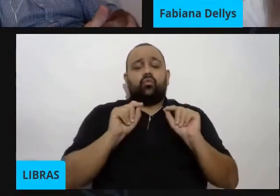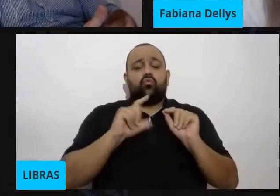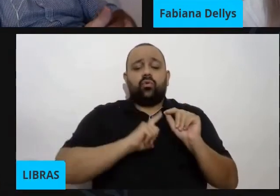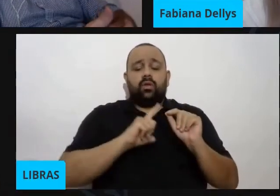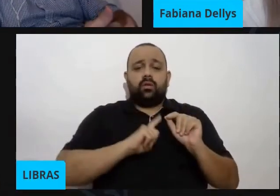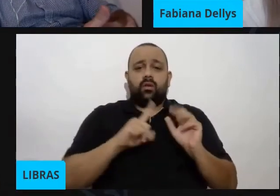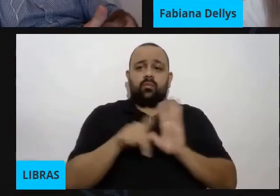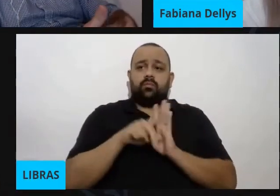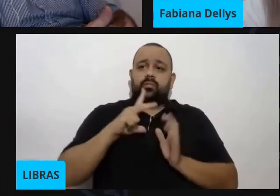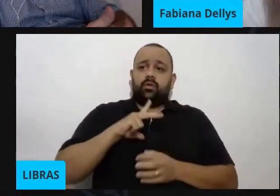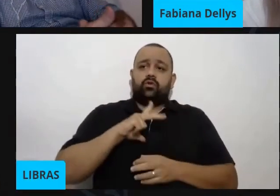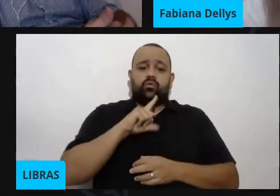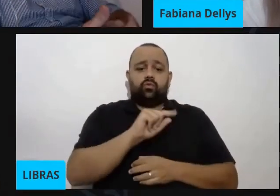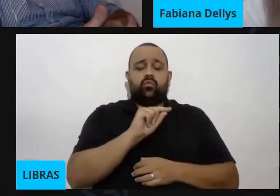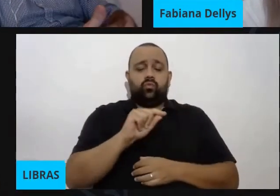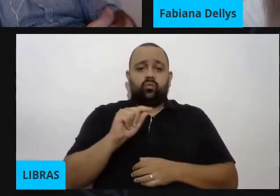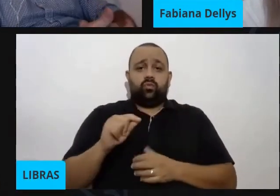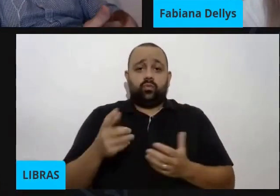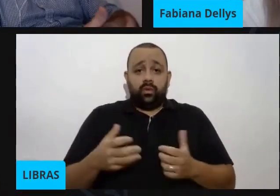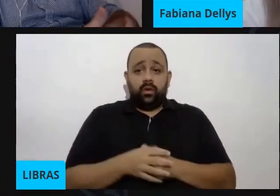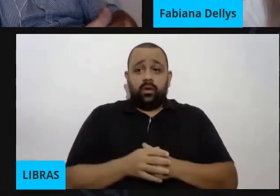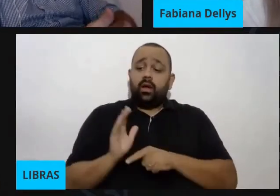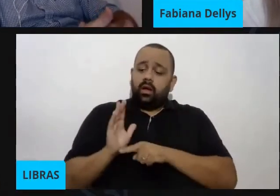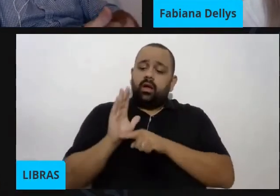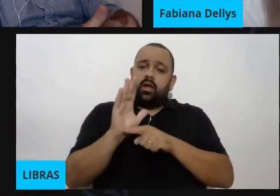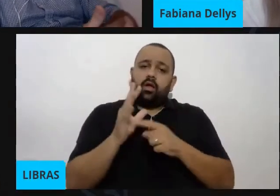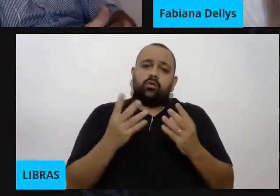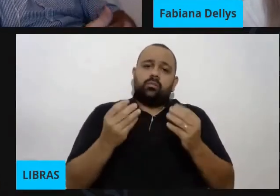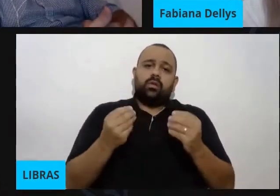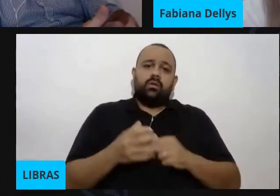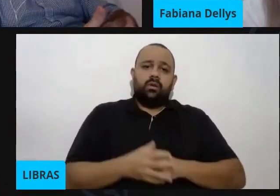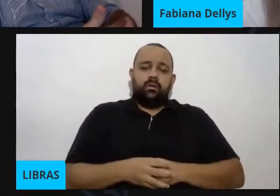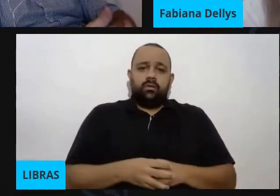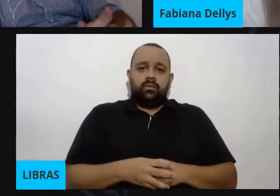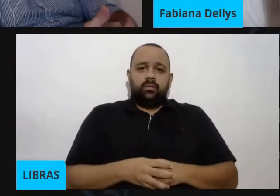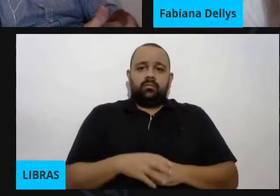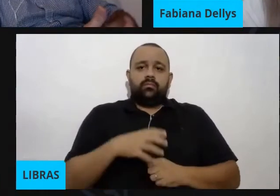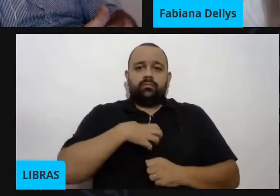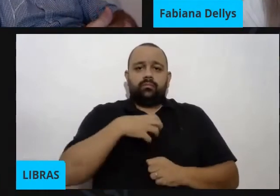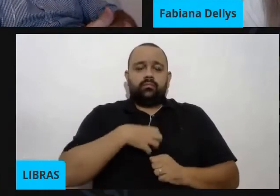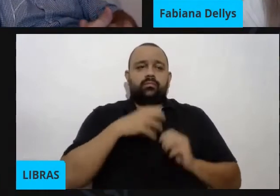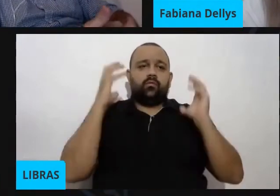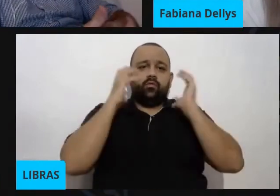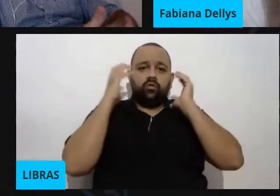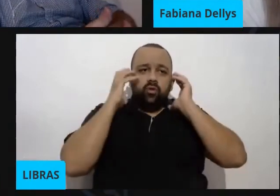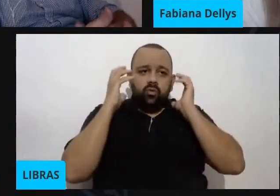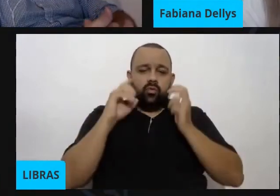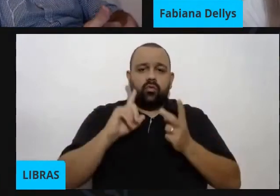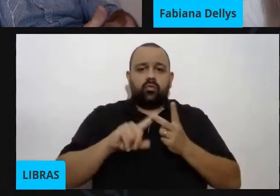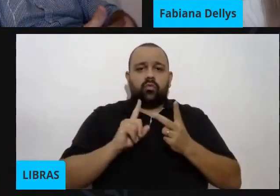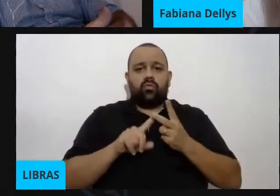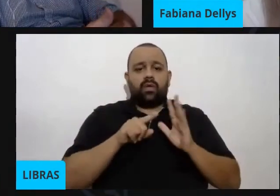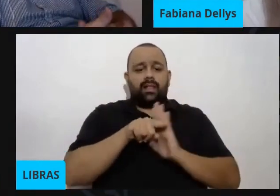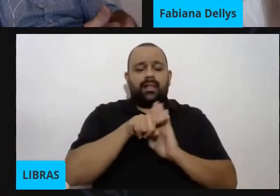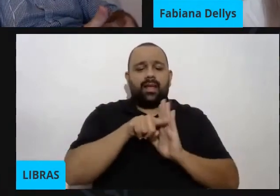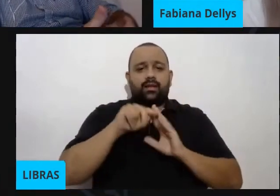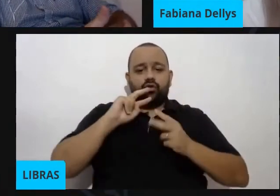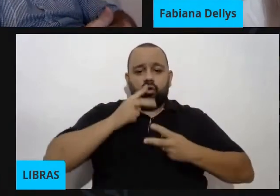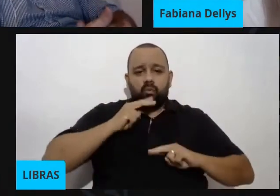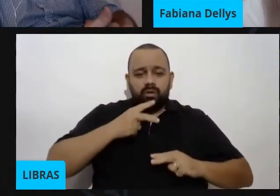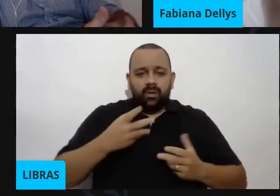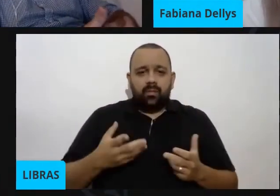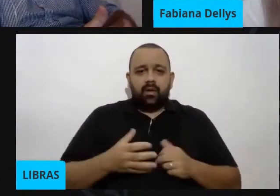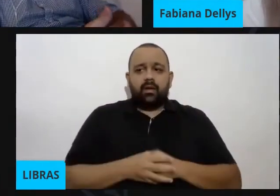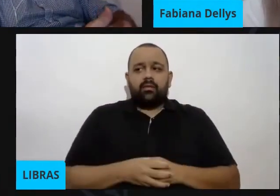trabalhadas individualmente e que ajudam muito. Métodos de fonoaudiologia, análise de comportamento